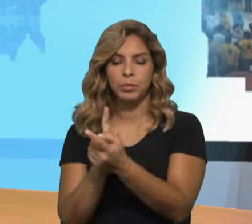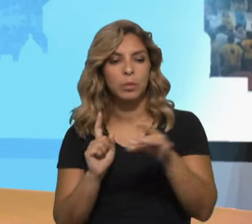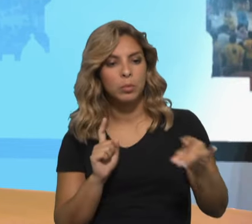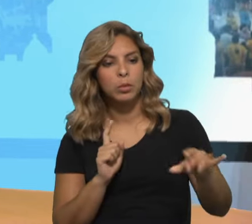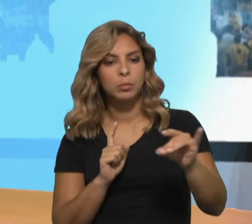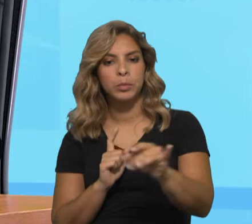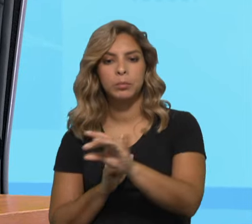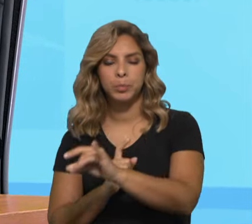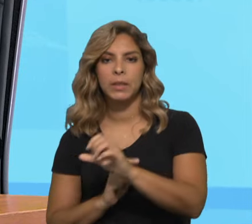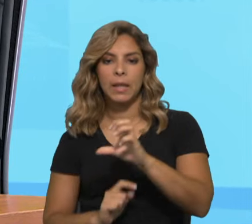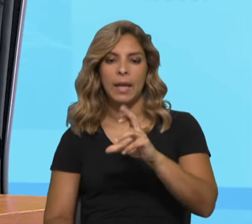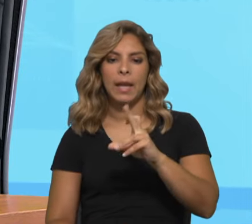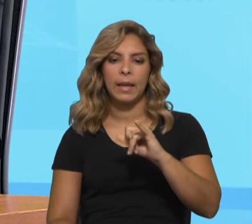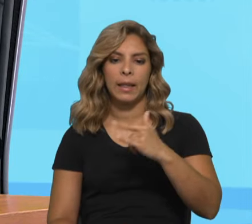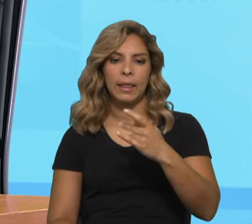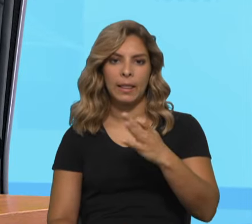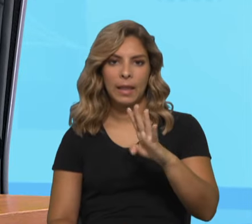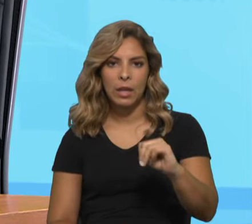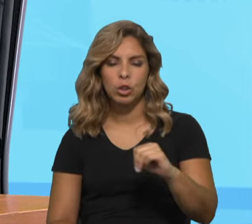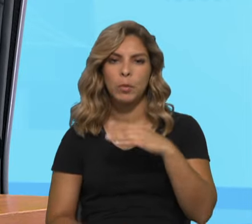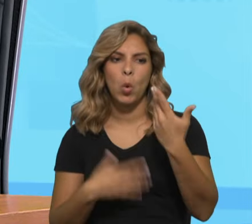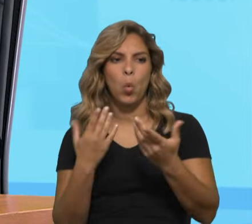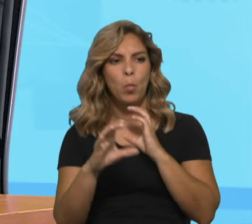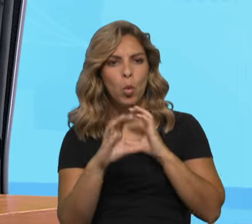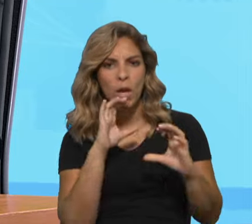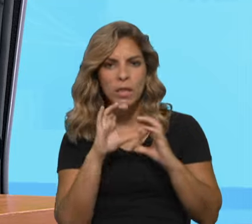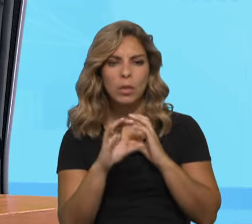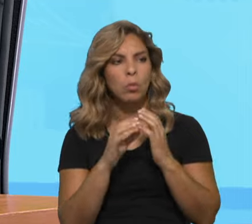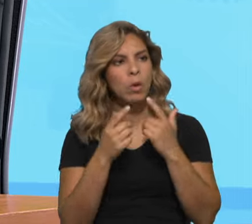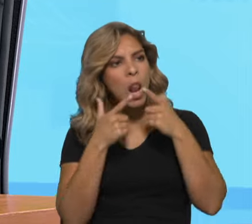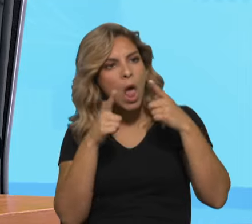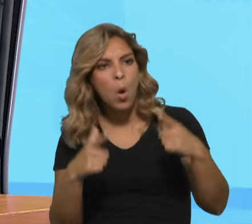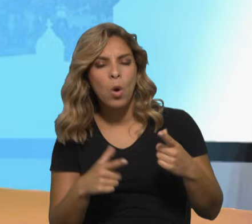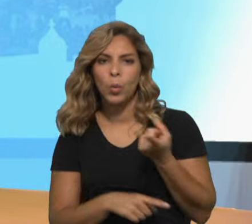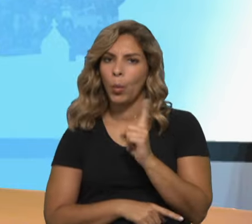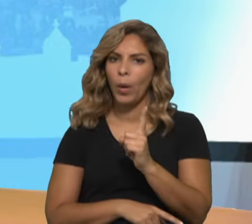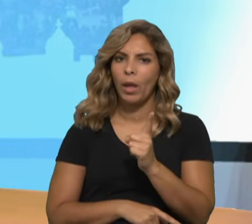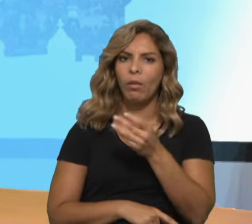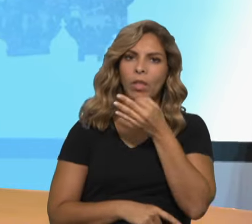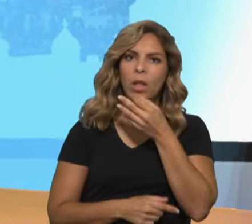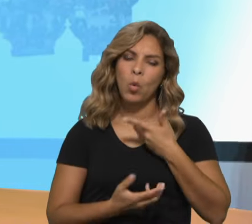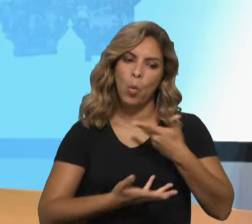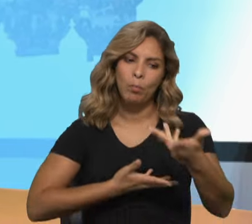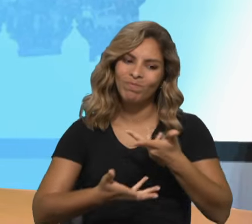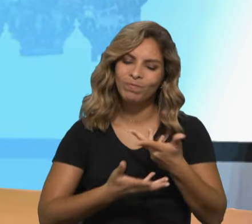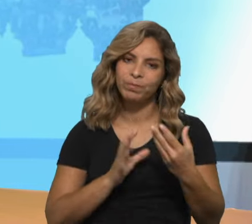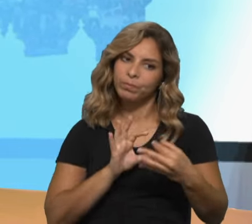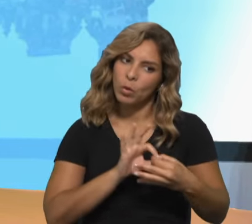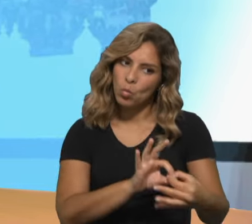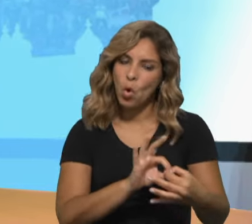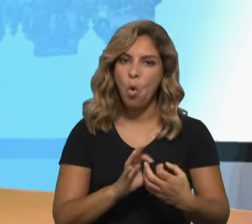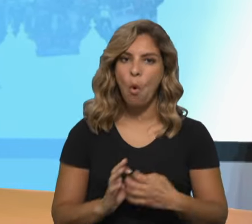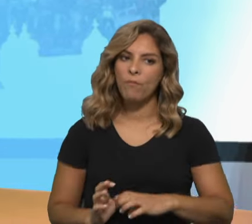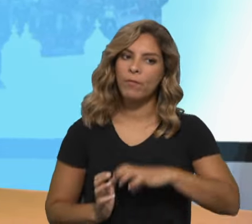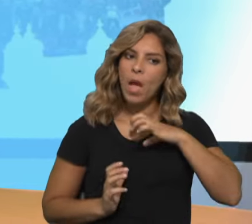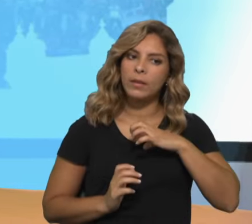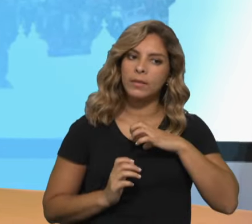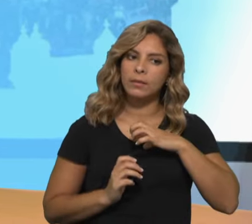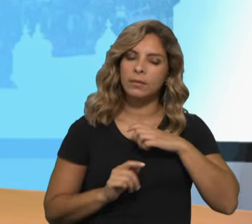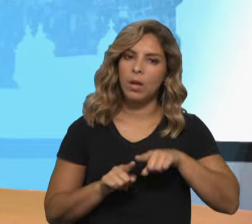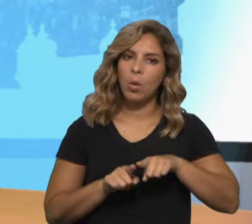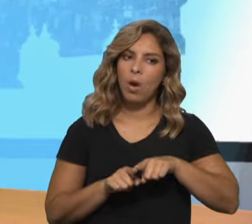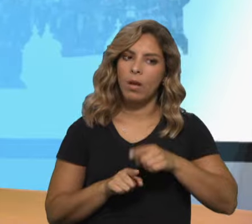vezes estabelecer esta comunicação. Não falo da comunicação pela língua, mas comunicação, esta confiança, este desbloqueio